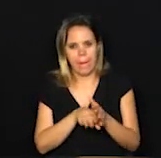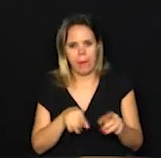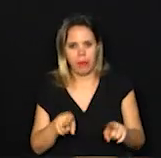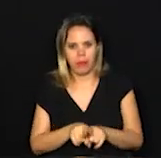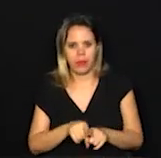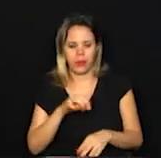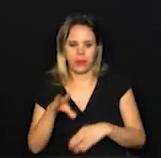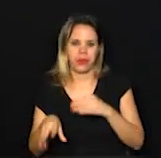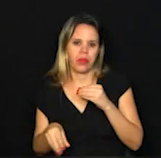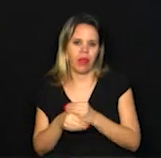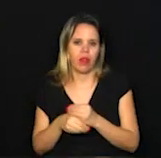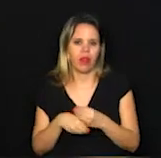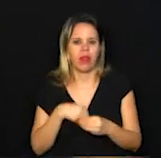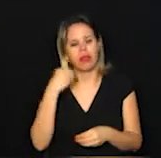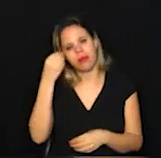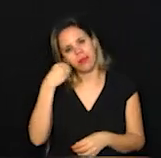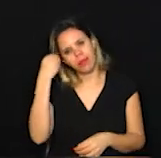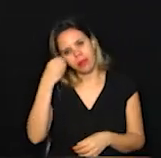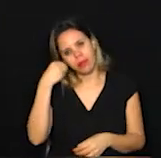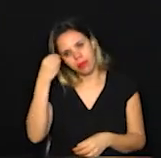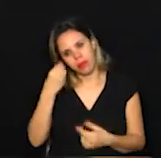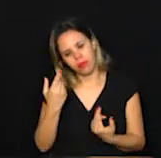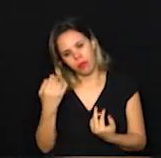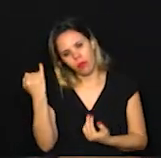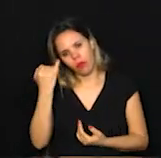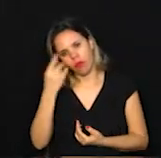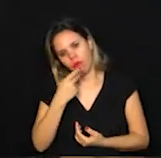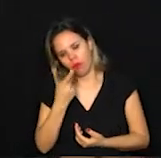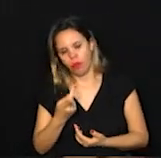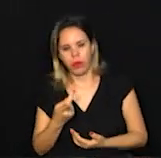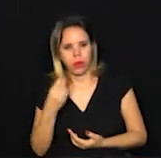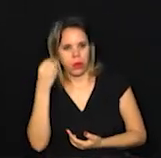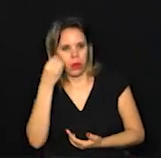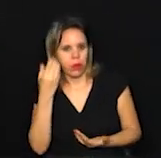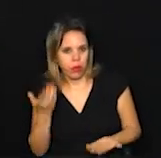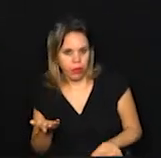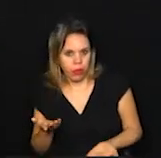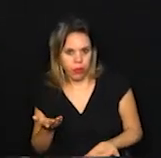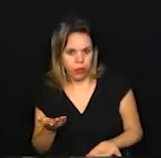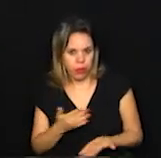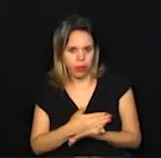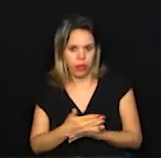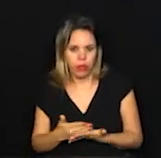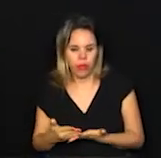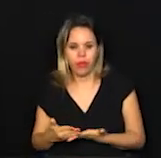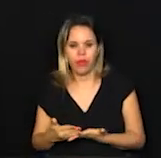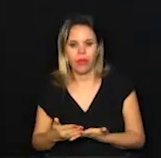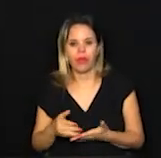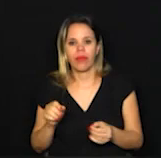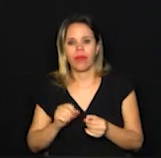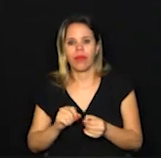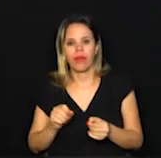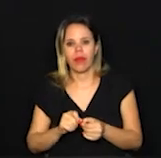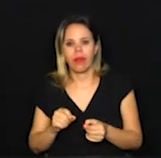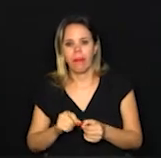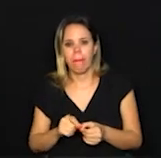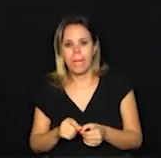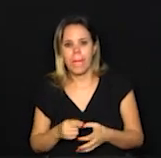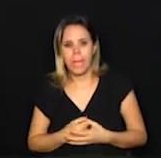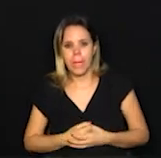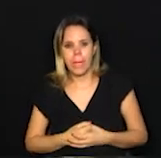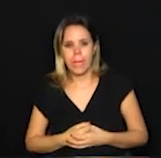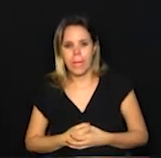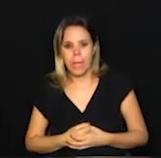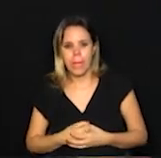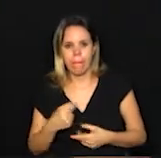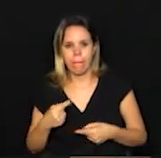a implantação e a experiência. É muito importante essa questão da experiência, né? Da gente começar a fazer esse tipo